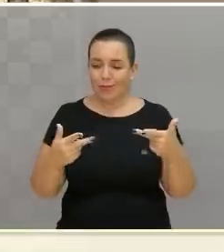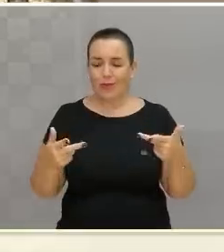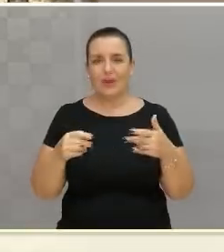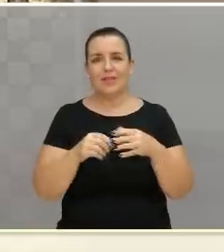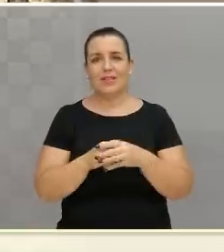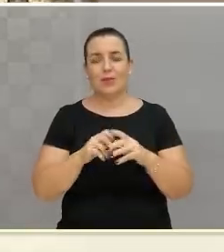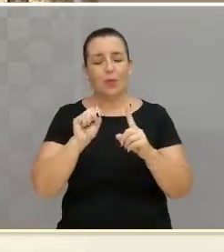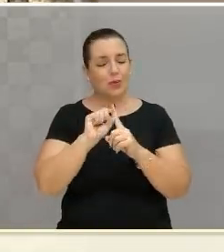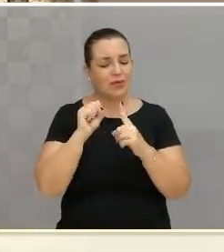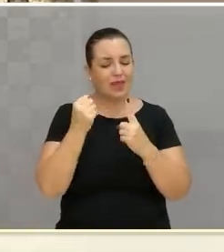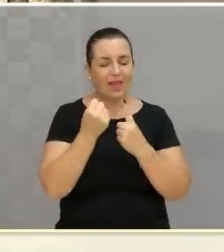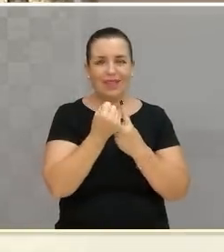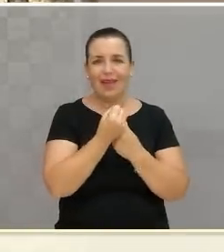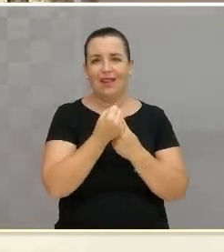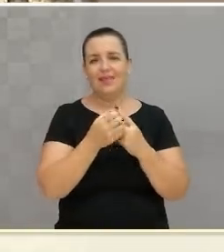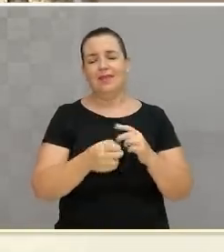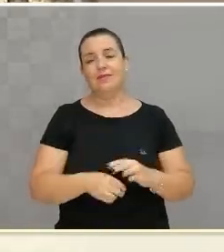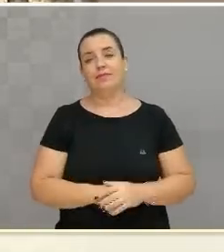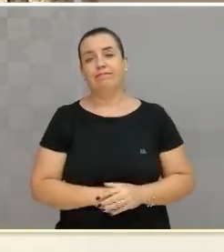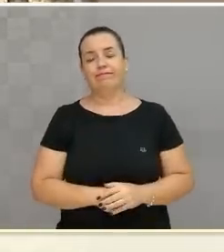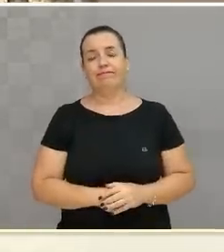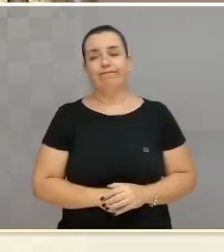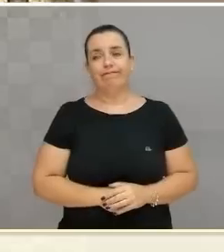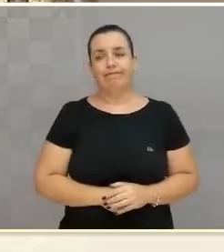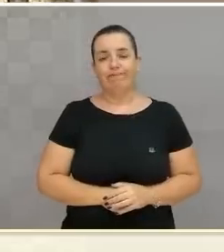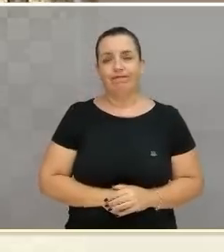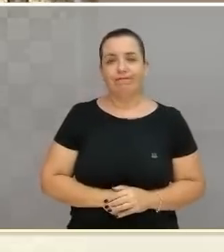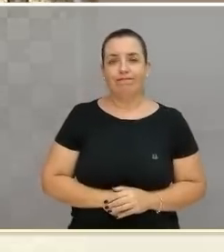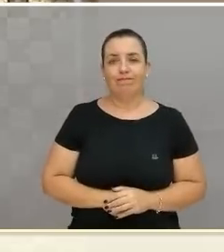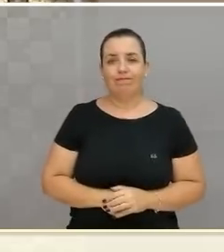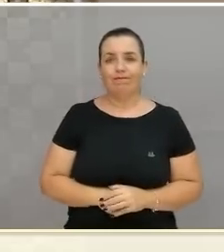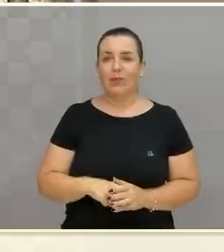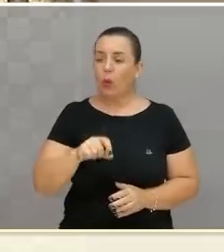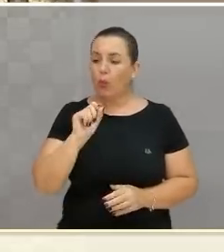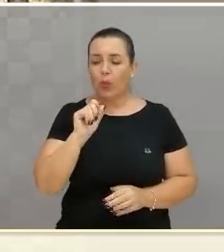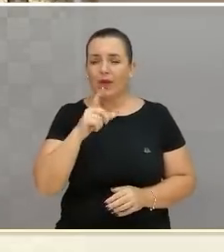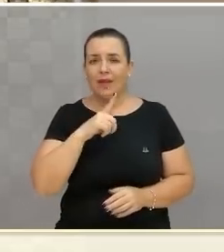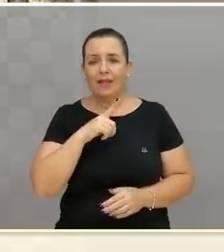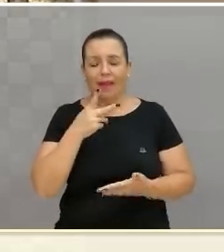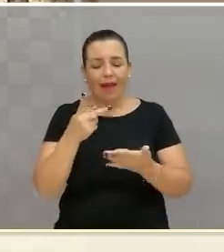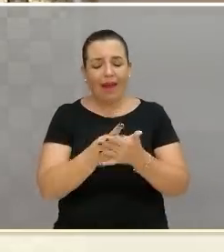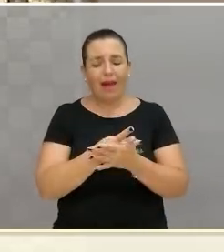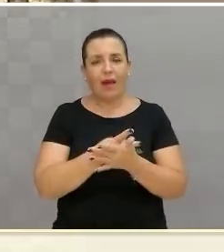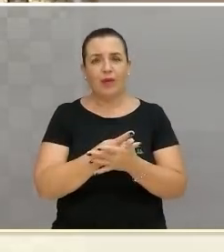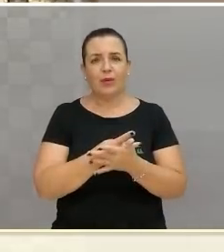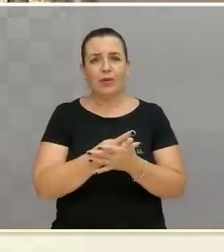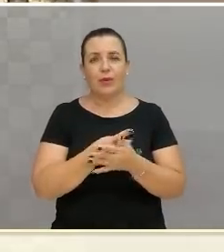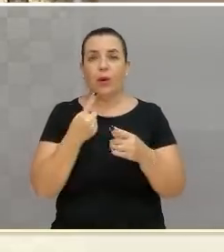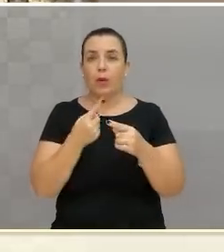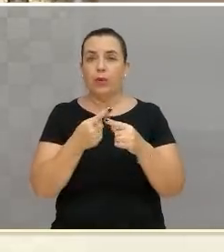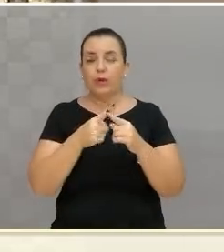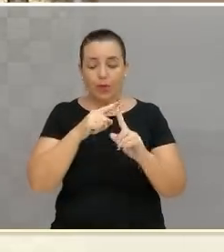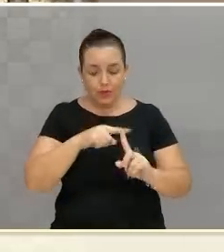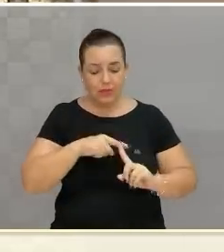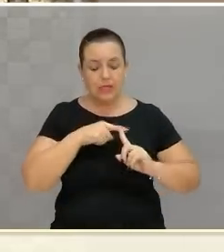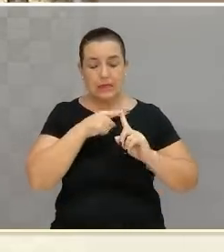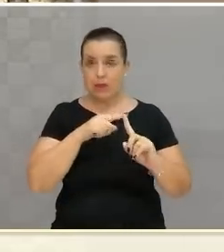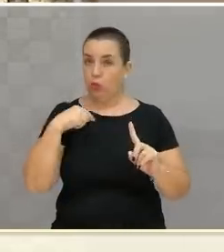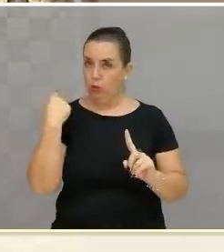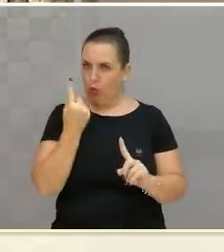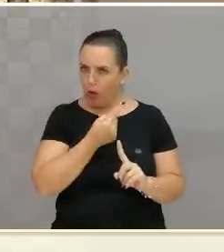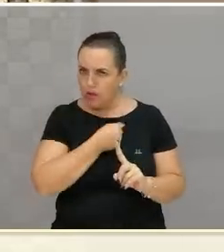uma sociedade pagã? O que está errado? Porque os cristãos, e somos